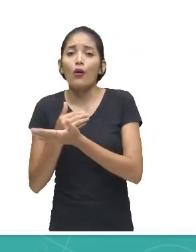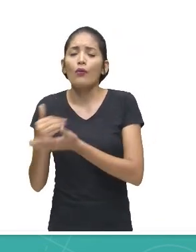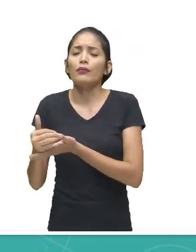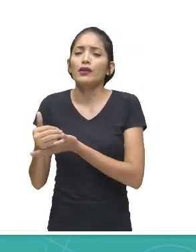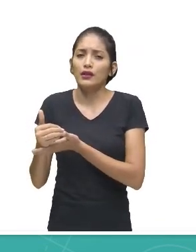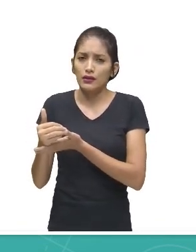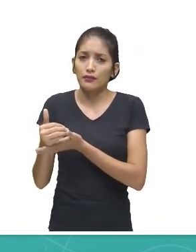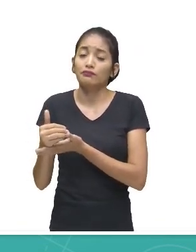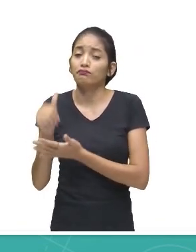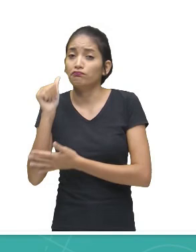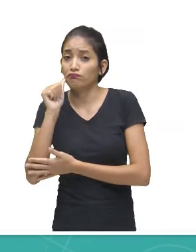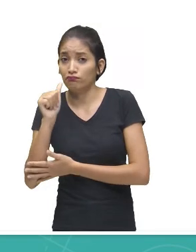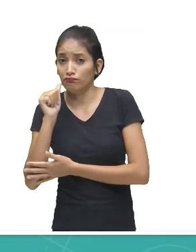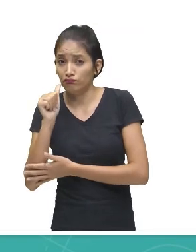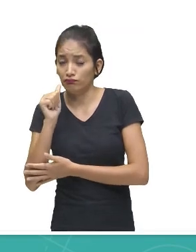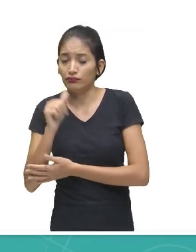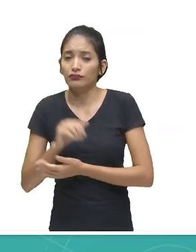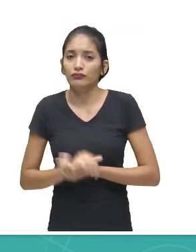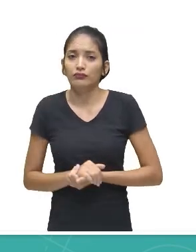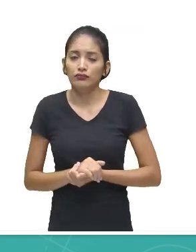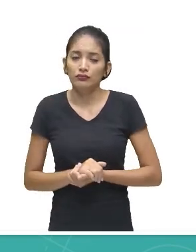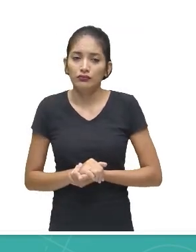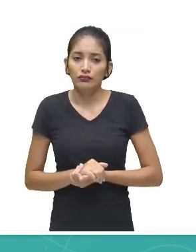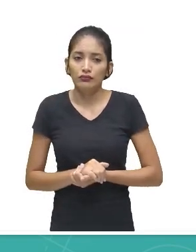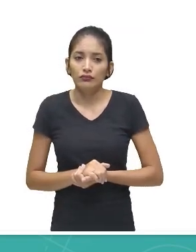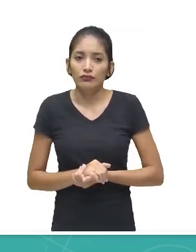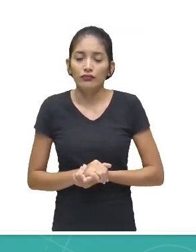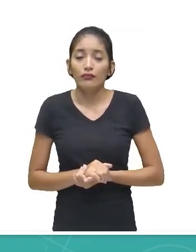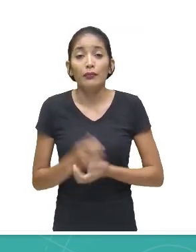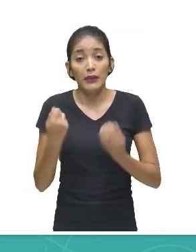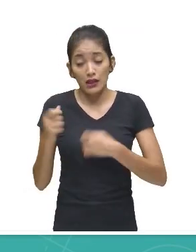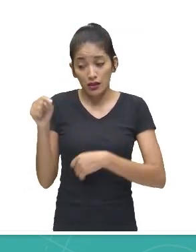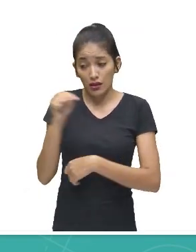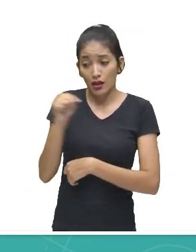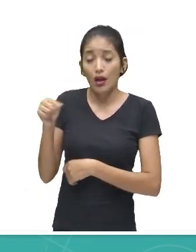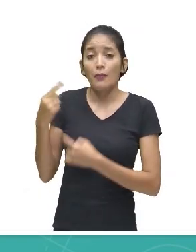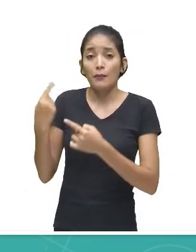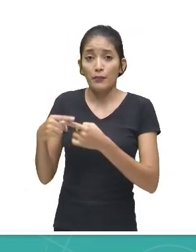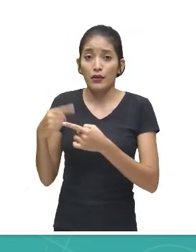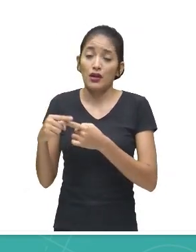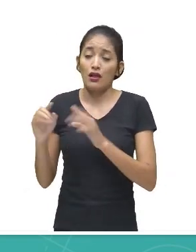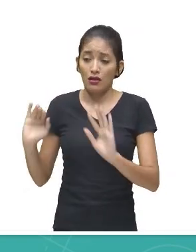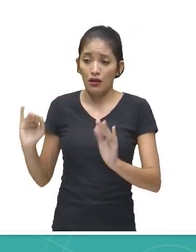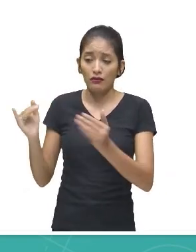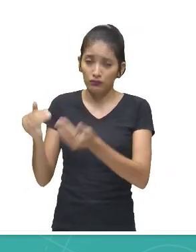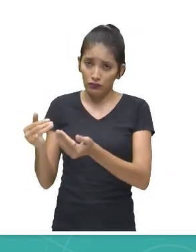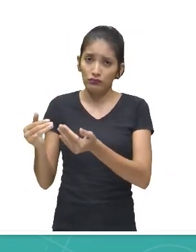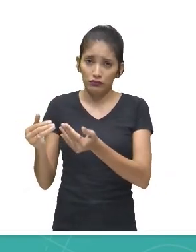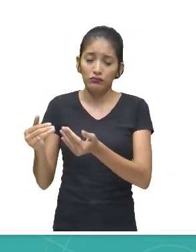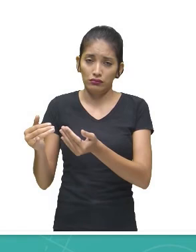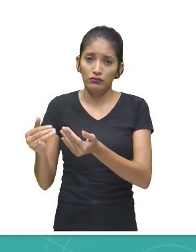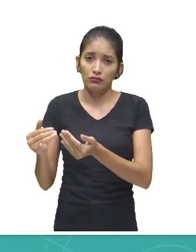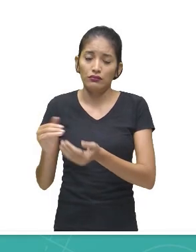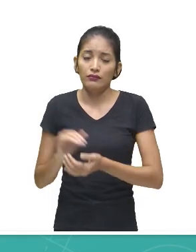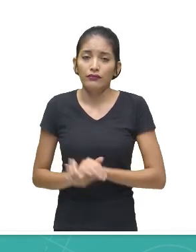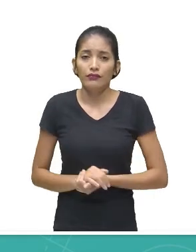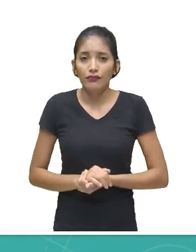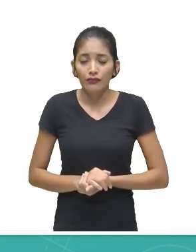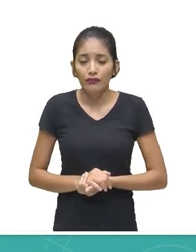voz da mulher, ó. Então, precisa se colocar um travessão, porque ela está no discurso direto, ela está falando diretamente ao texto, ela